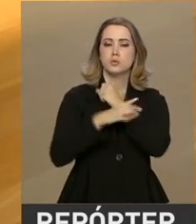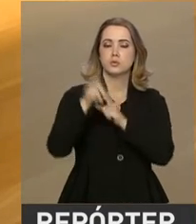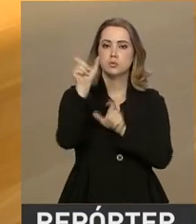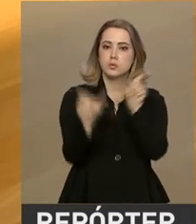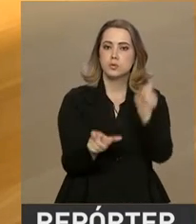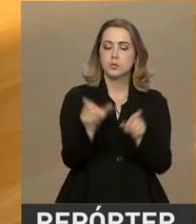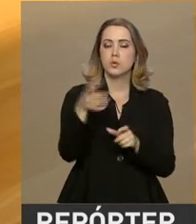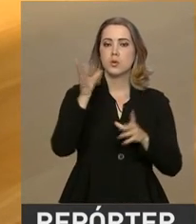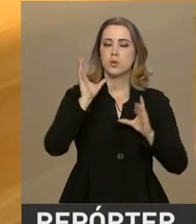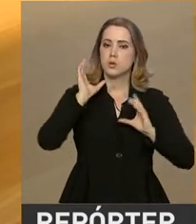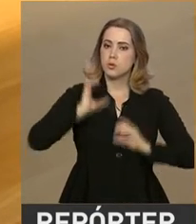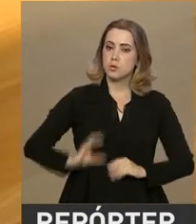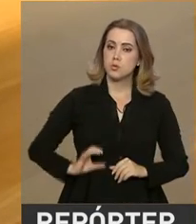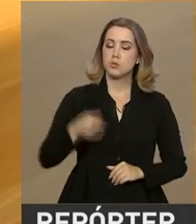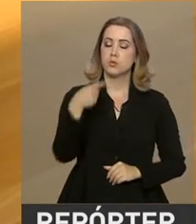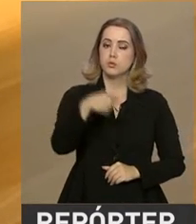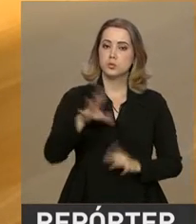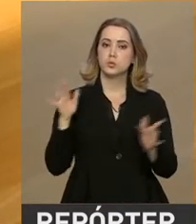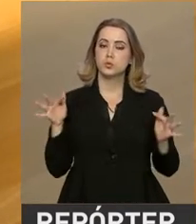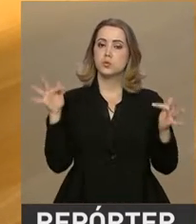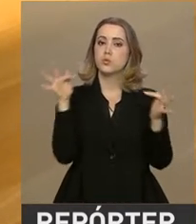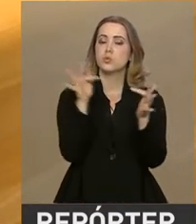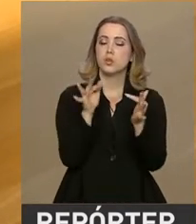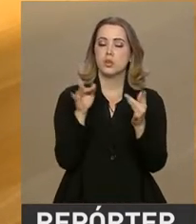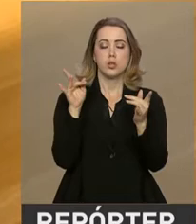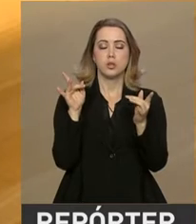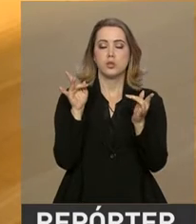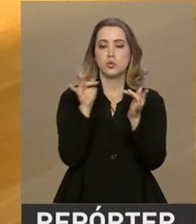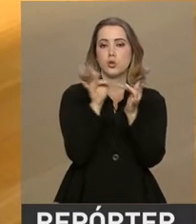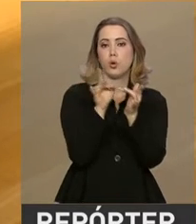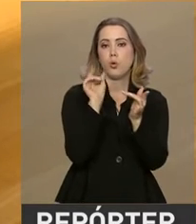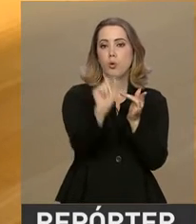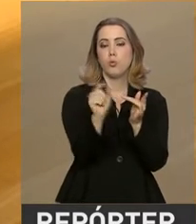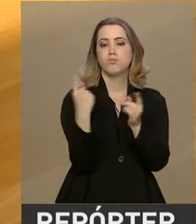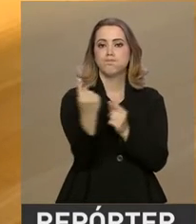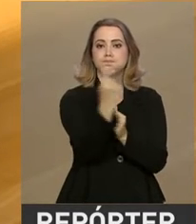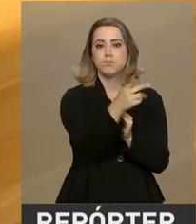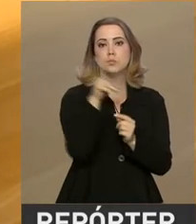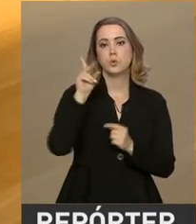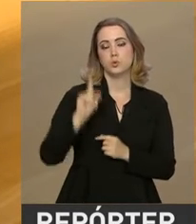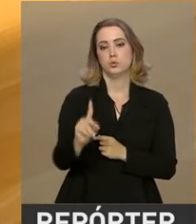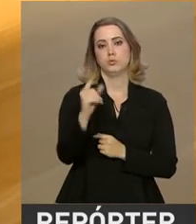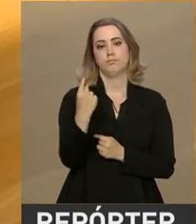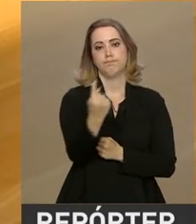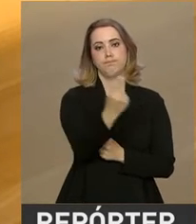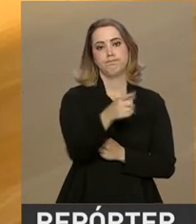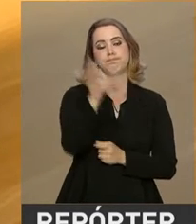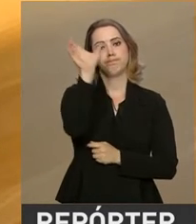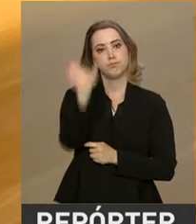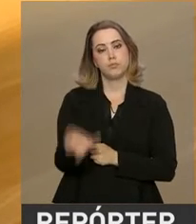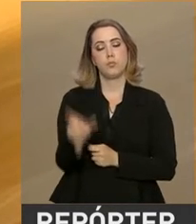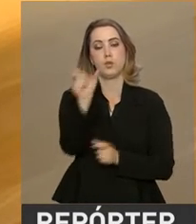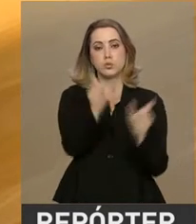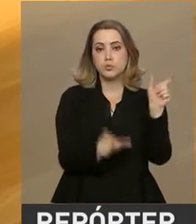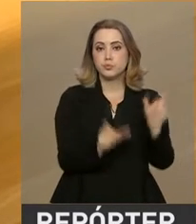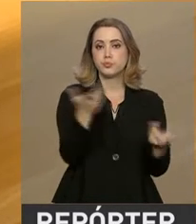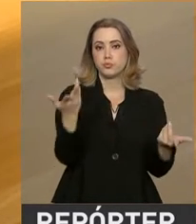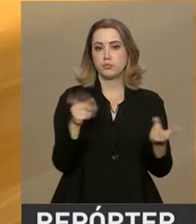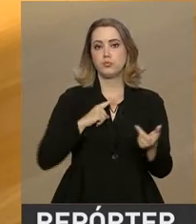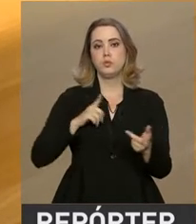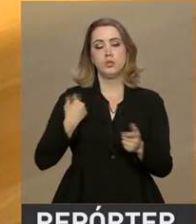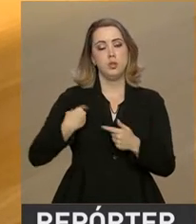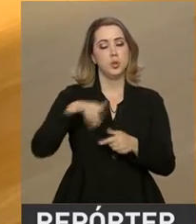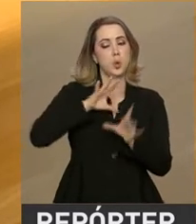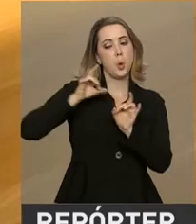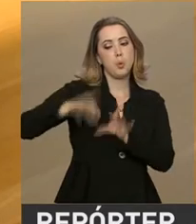devem estar em consonância com os direitos inerentes a cada ser humano se abrirmos mão da defesa intransigente